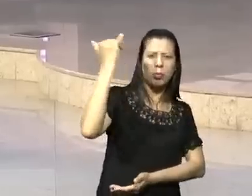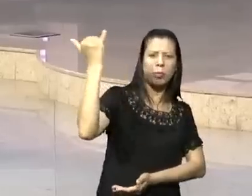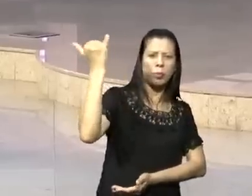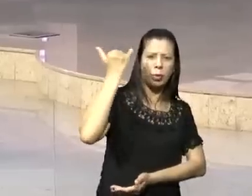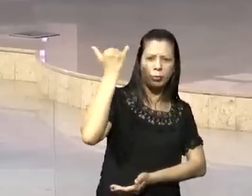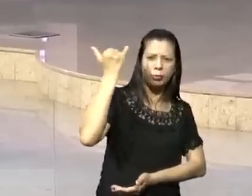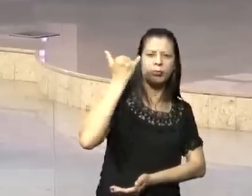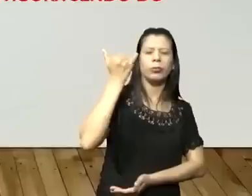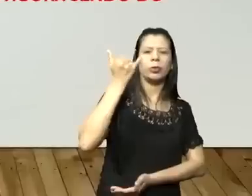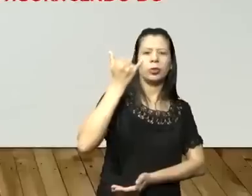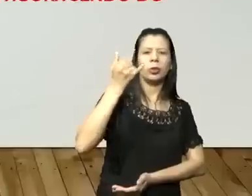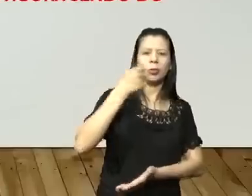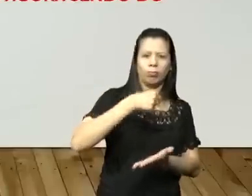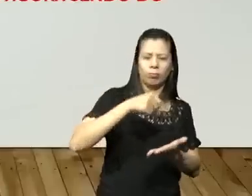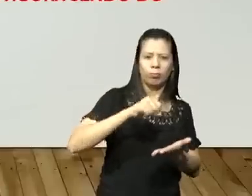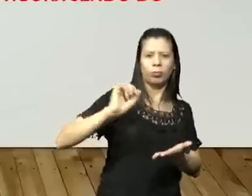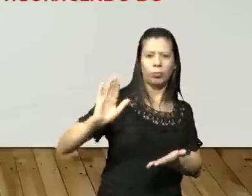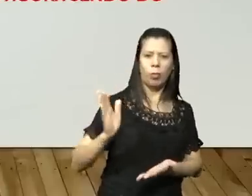página 280